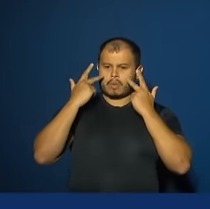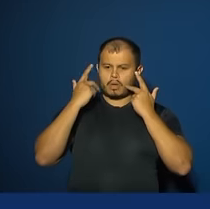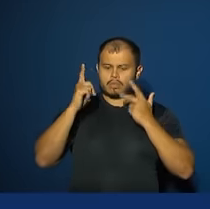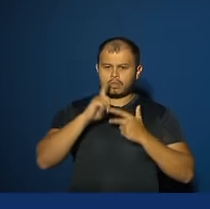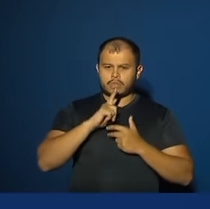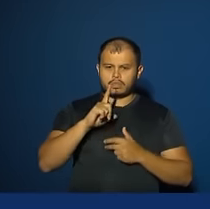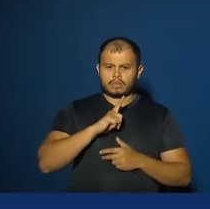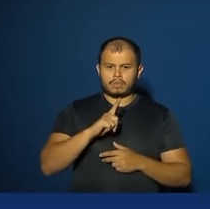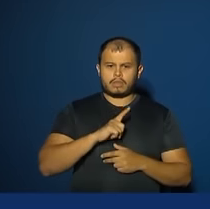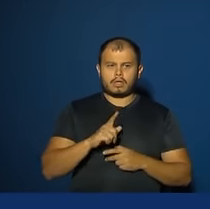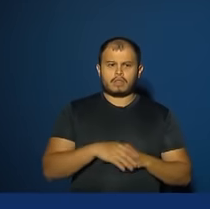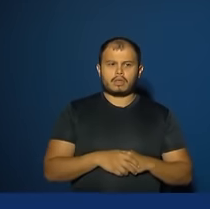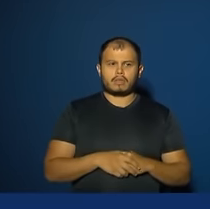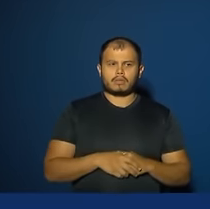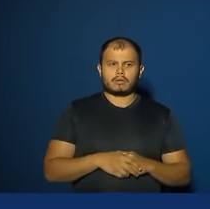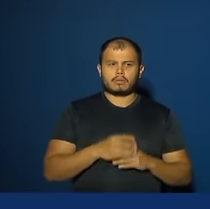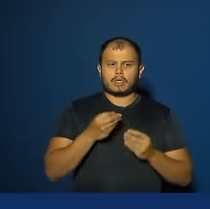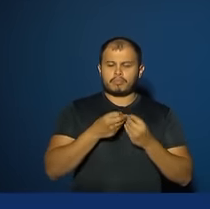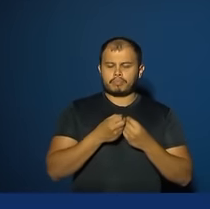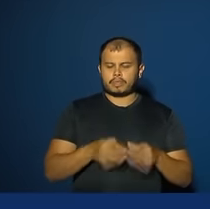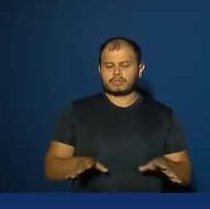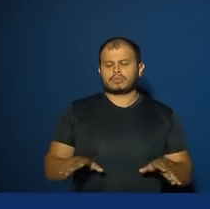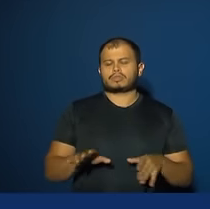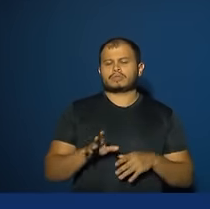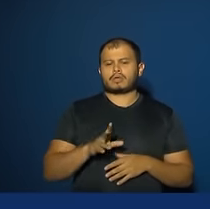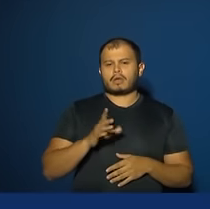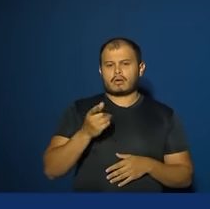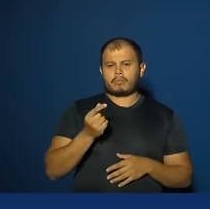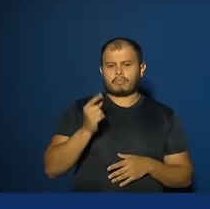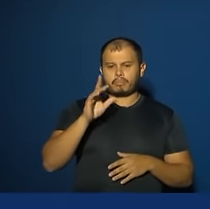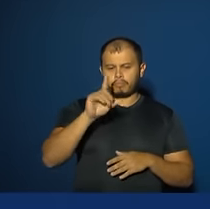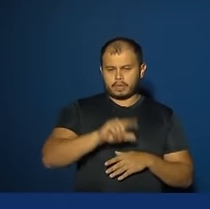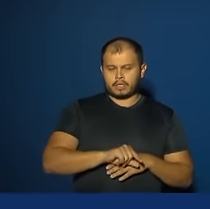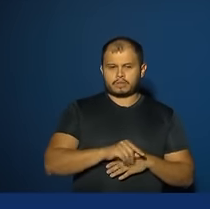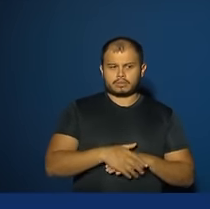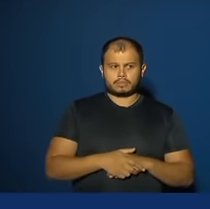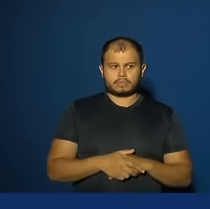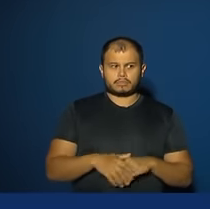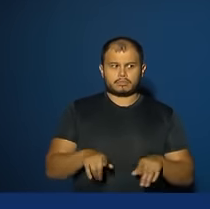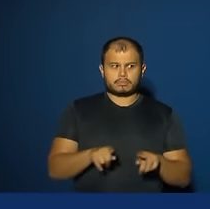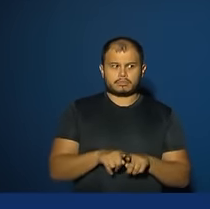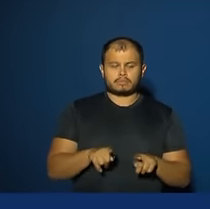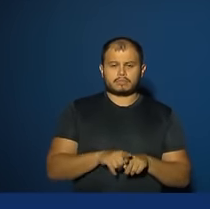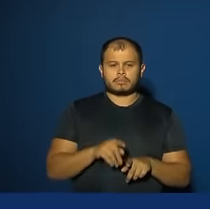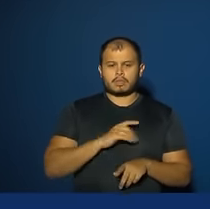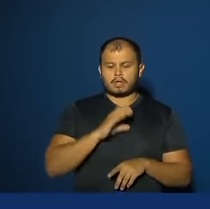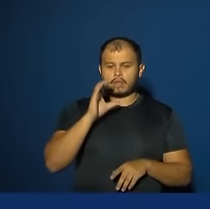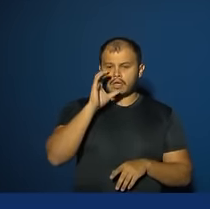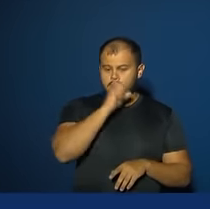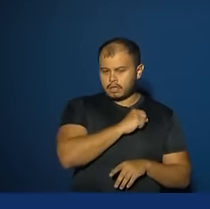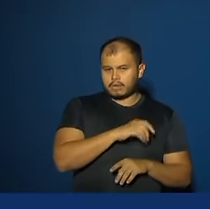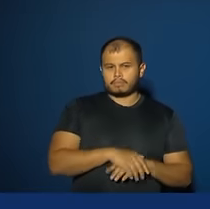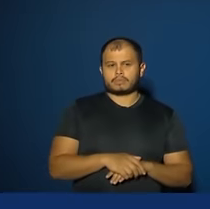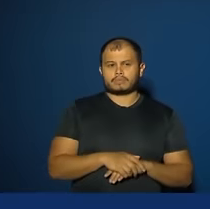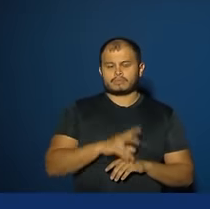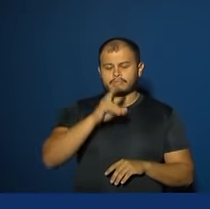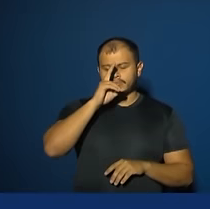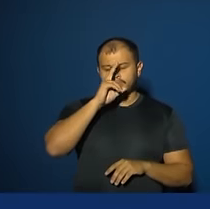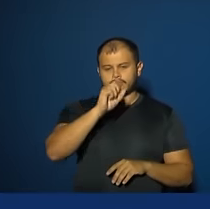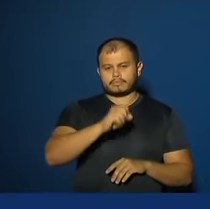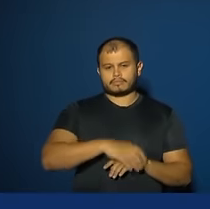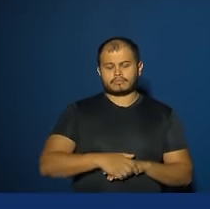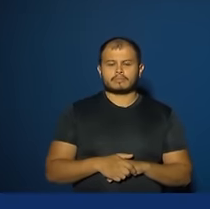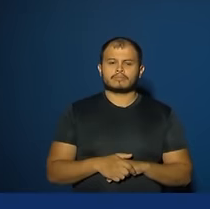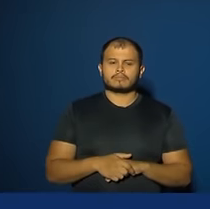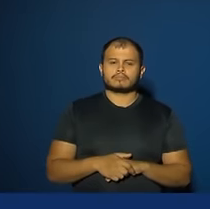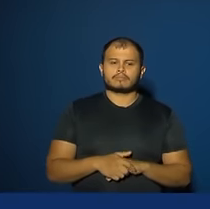um sacrifice ratio tão baixo. Você consegue um processo inflacionário tão rápido, tão violento, tão bem comportado nas